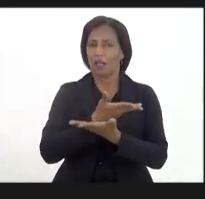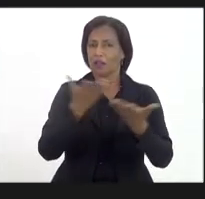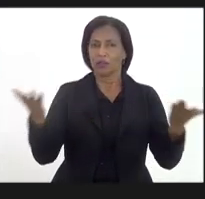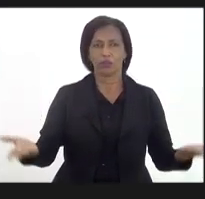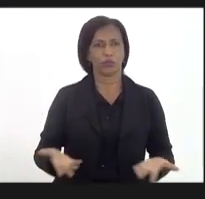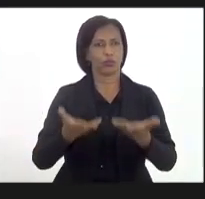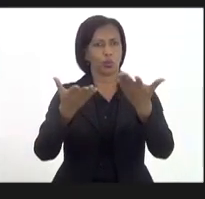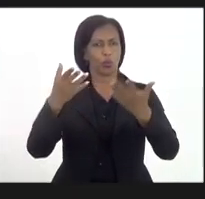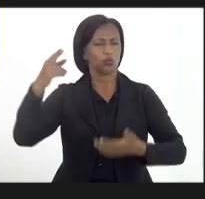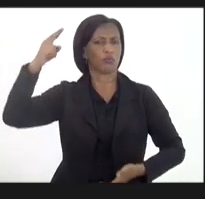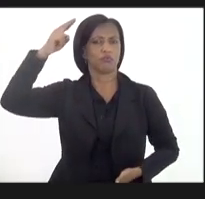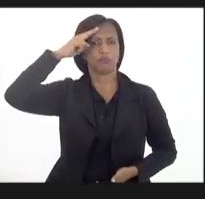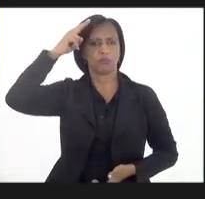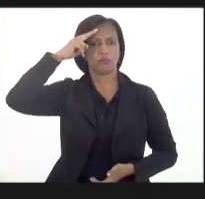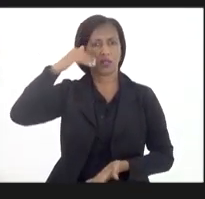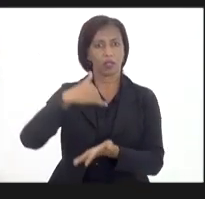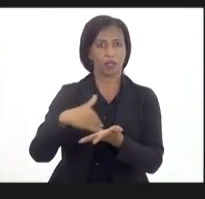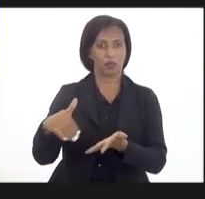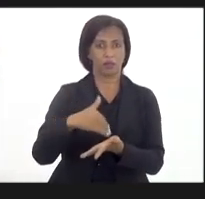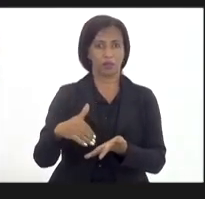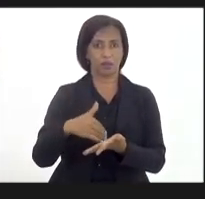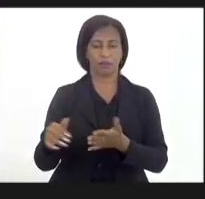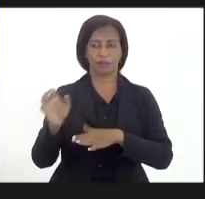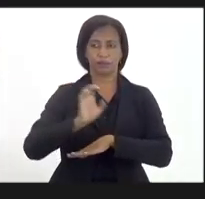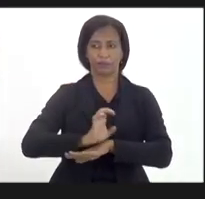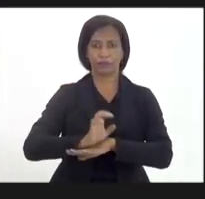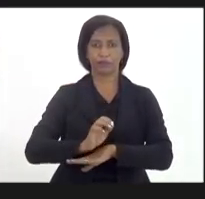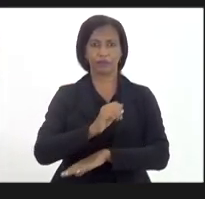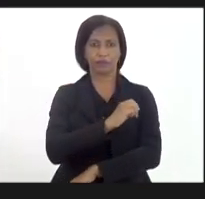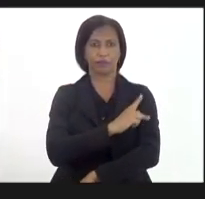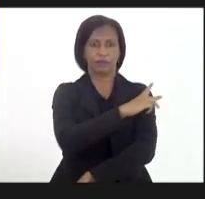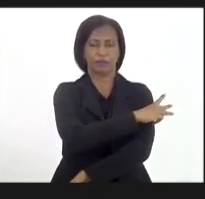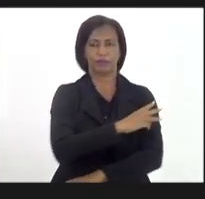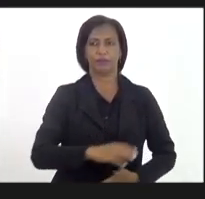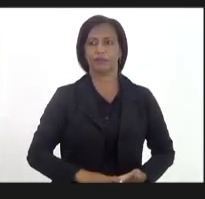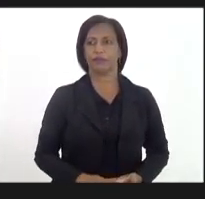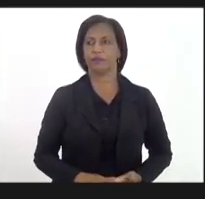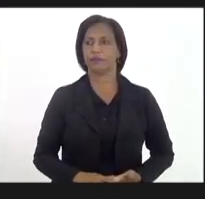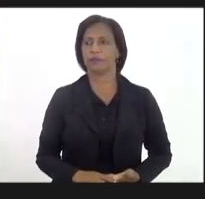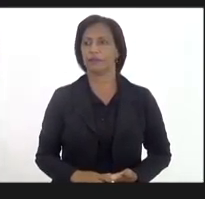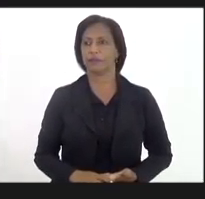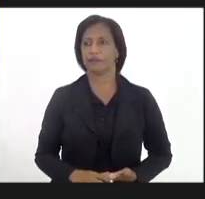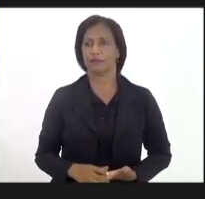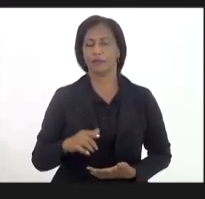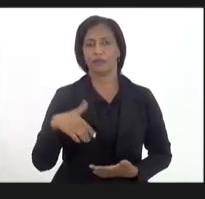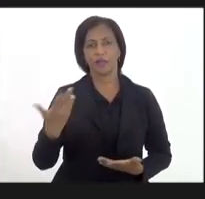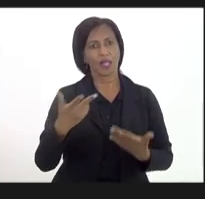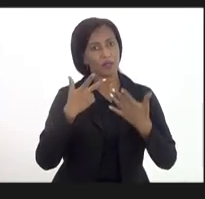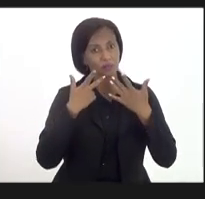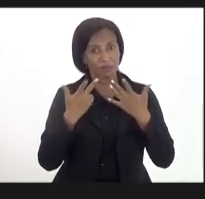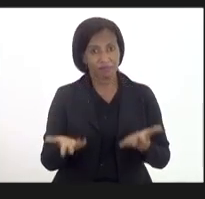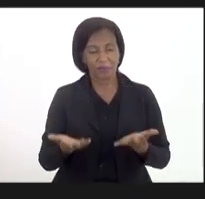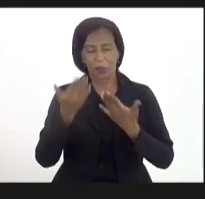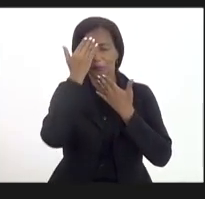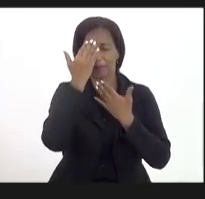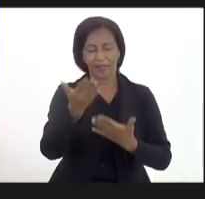E ao secretário de estado de polícia militar e é isso que eu tenho para dia